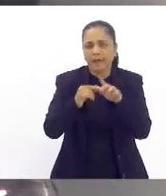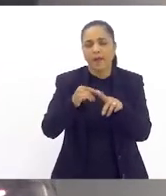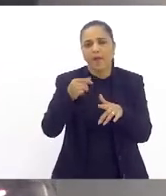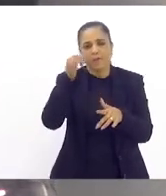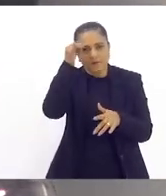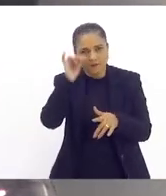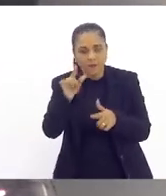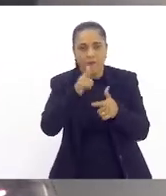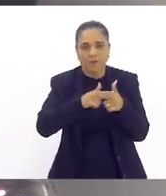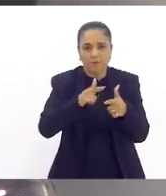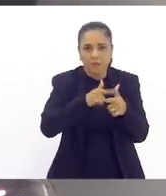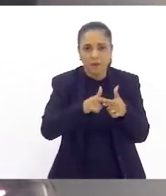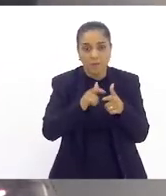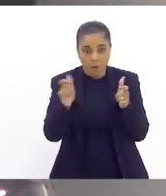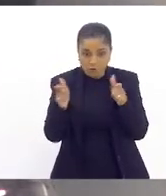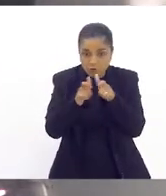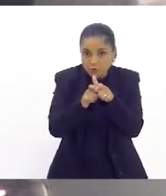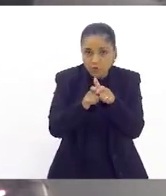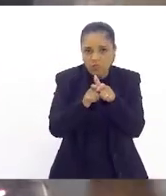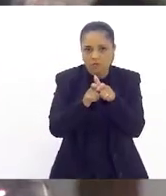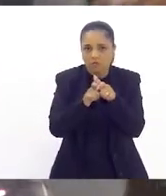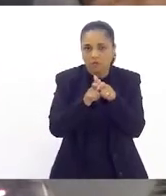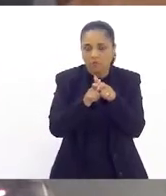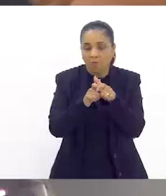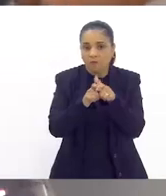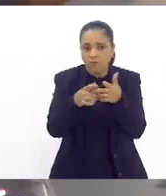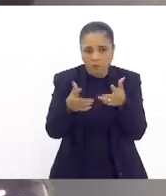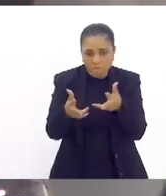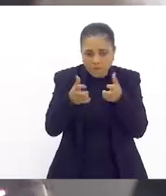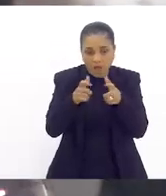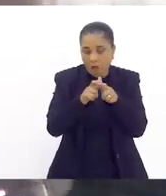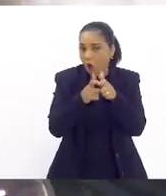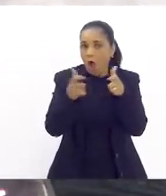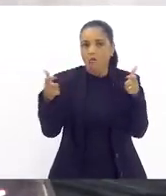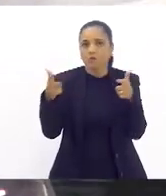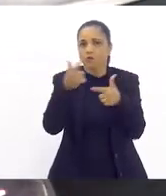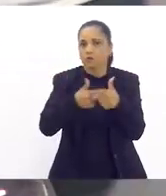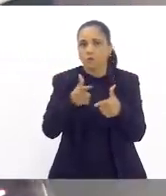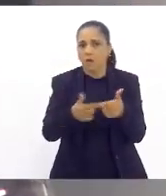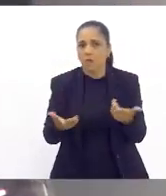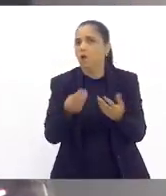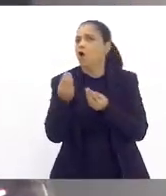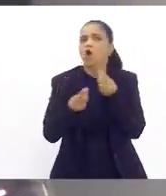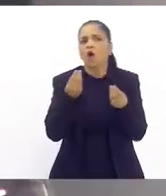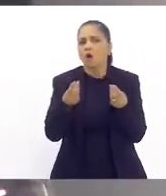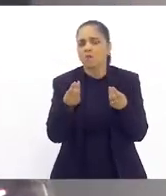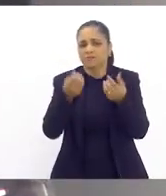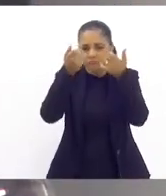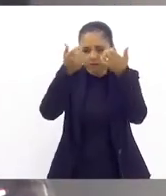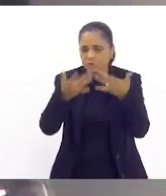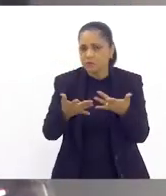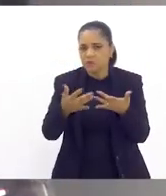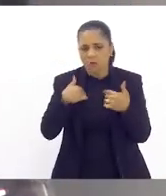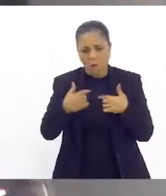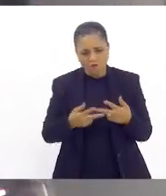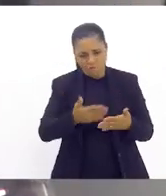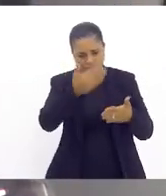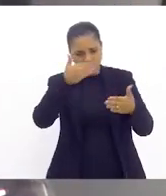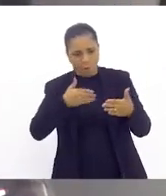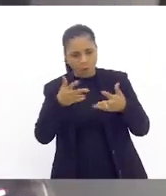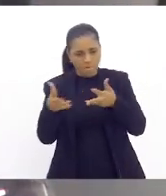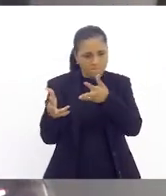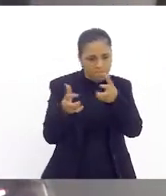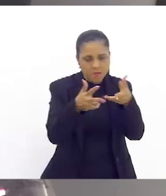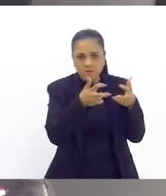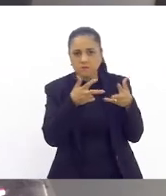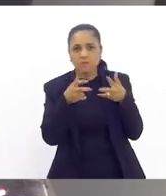problemas diminuam ao longo do tempo não aumentam ao longo do tempo então explicação para isso que a gente que tá de fora percebe é que deve